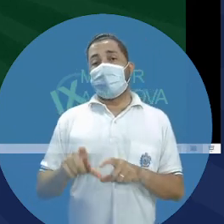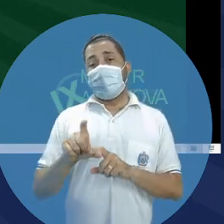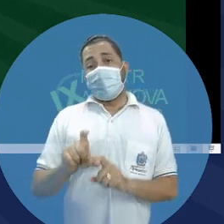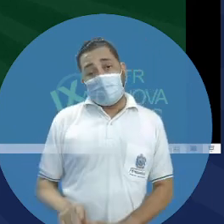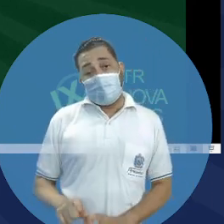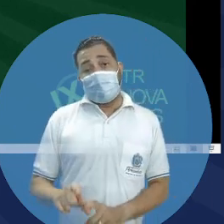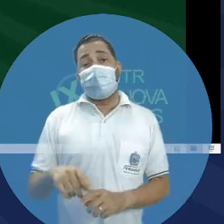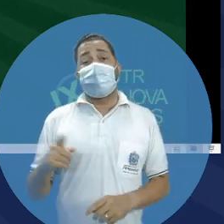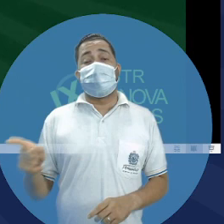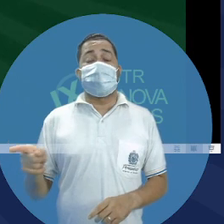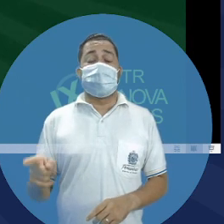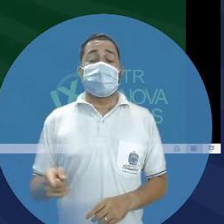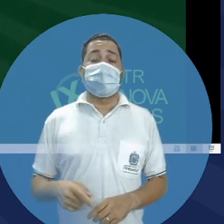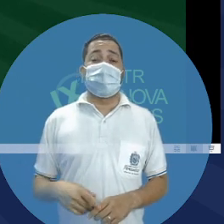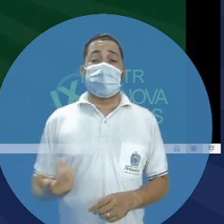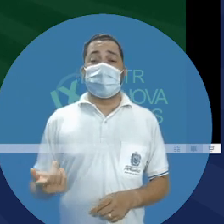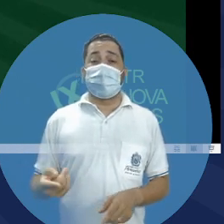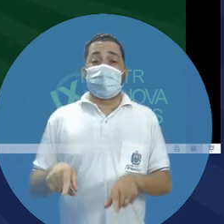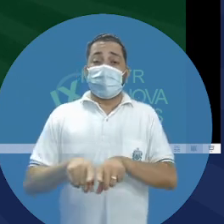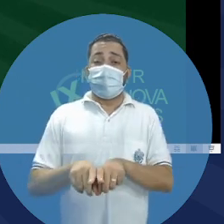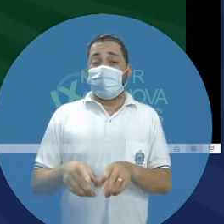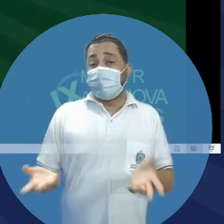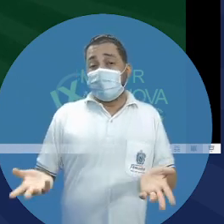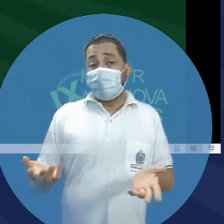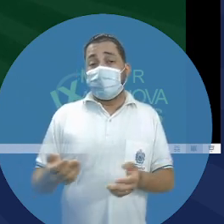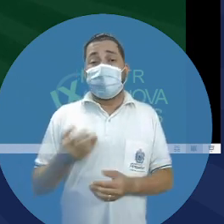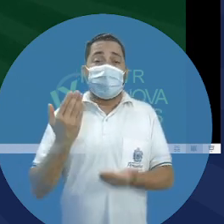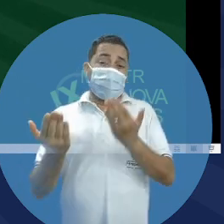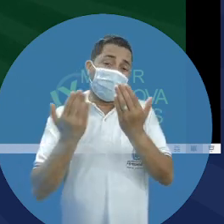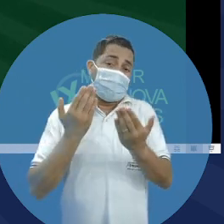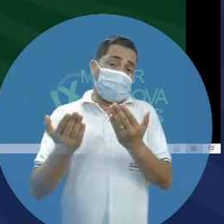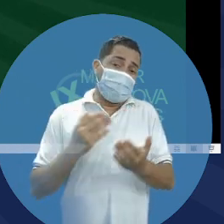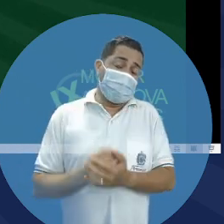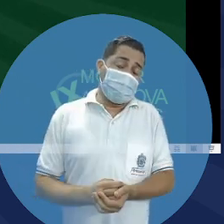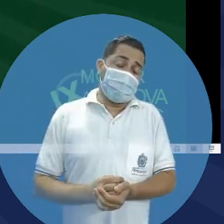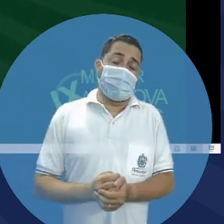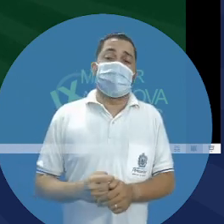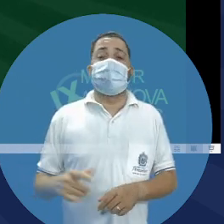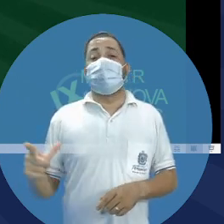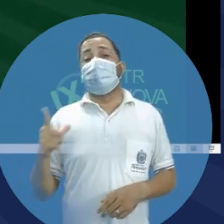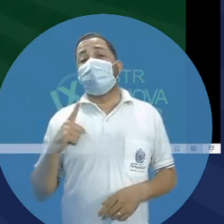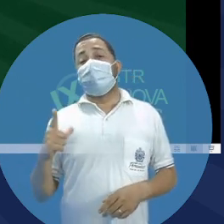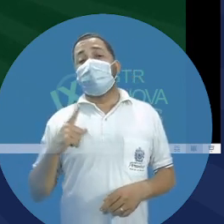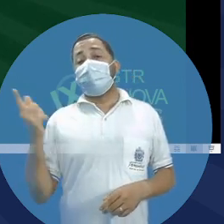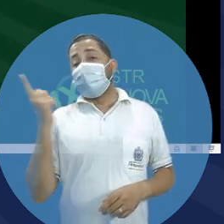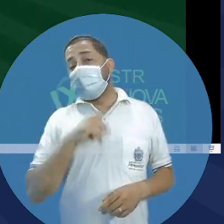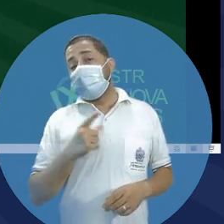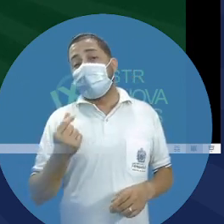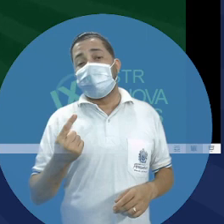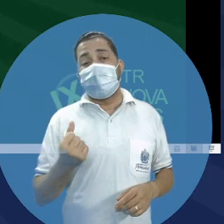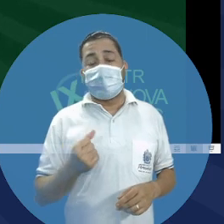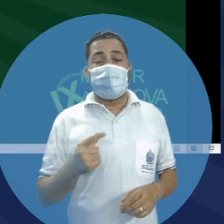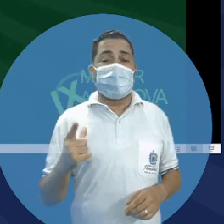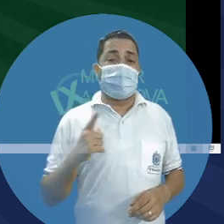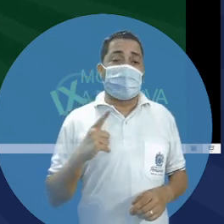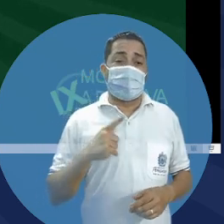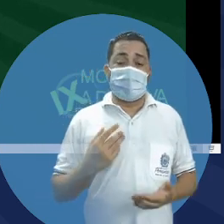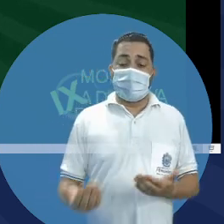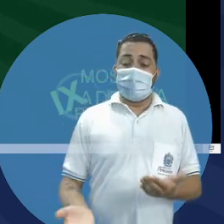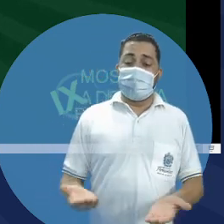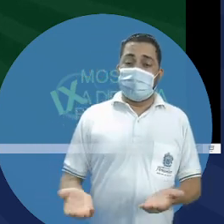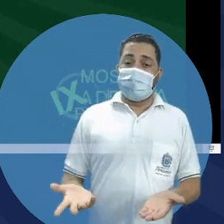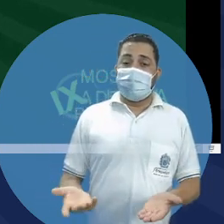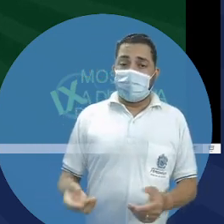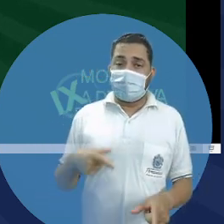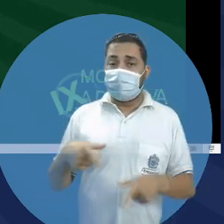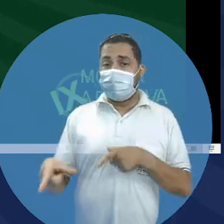ou simplesmente a dependência psicológica, mesmo que ela tenha condições financeiras, ela tenha estabilidade, ela trabalhe, mesmo assim,